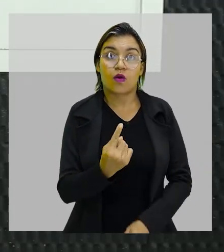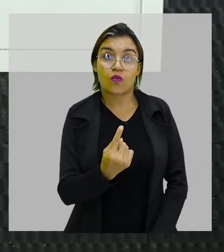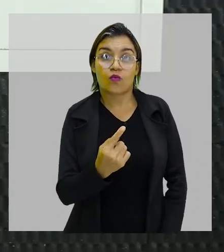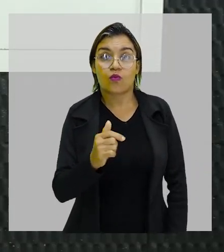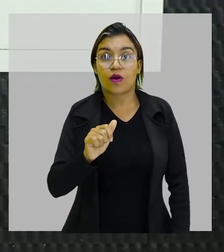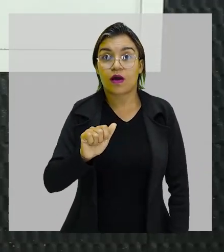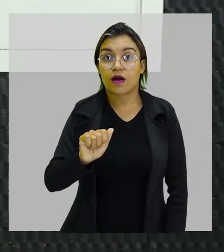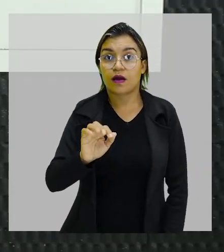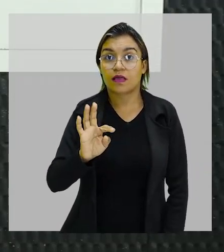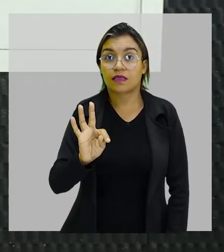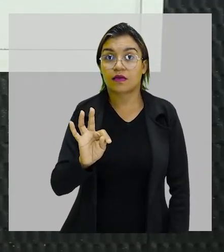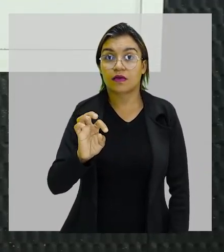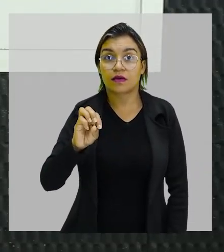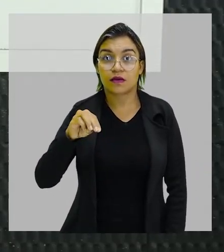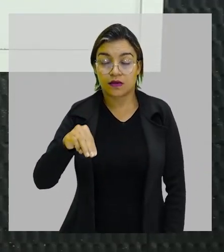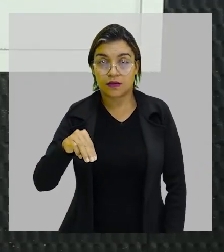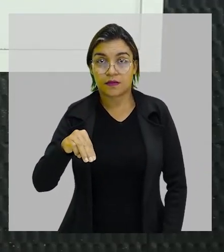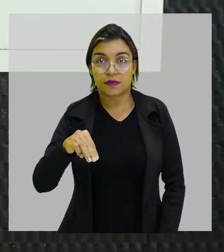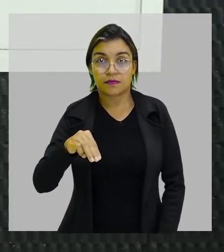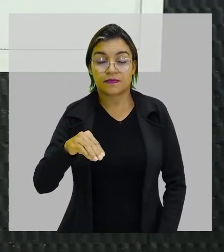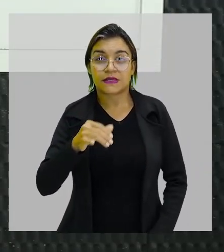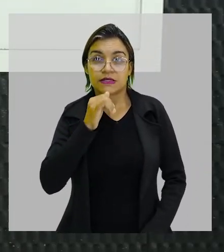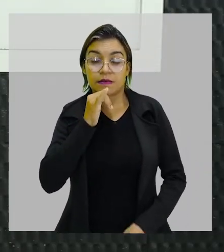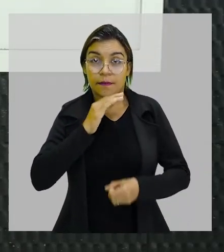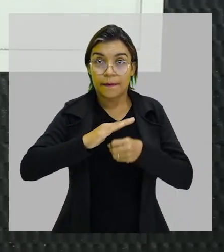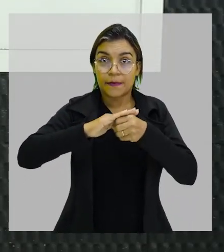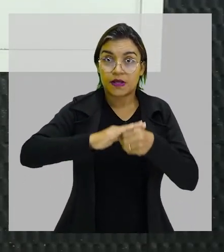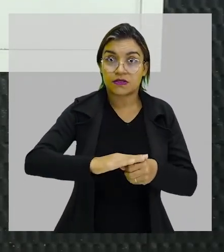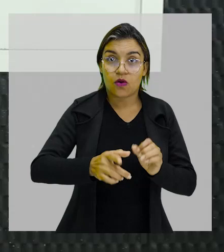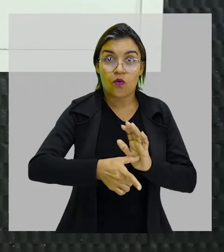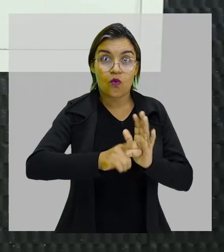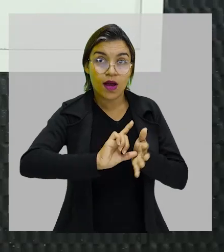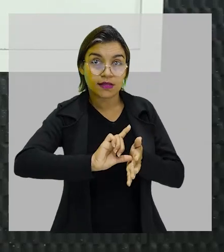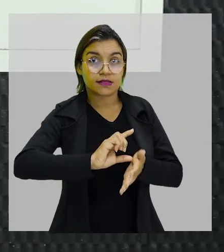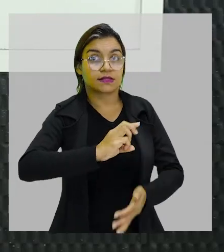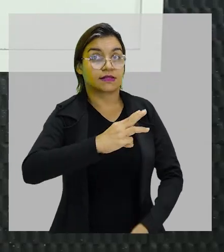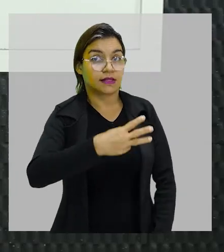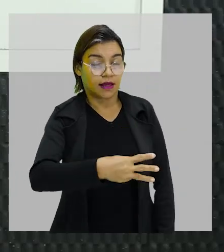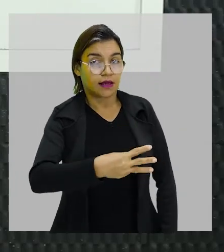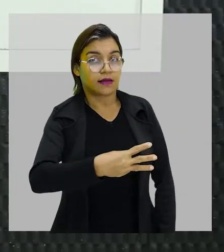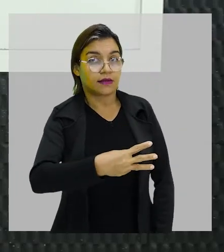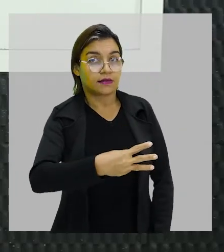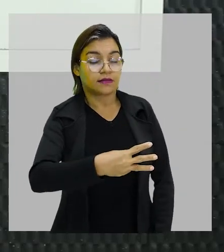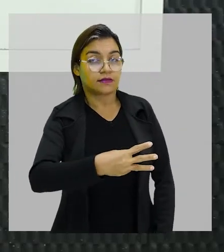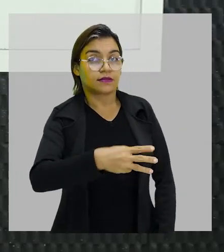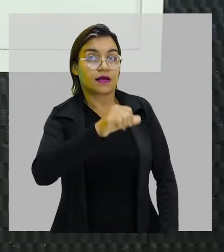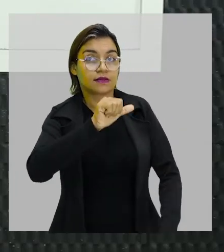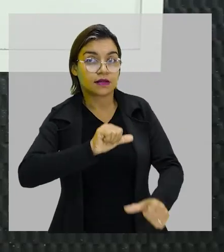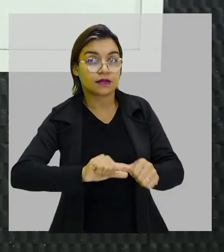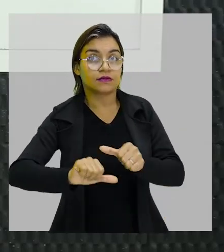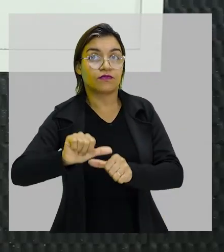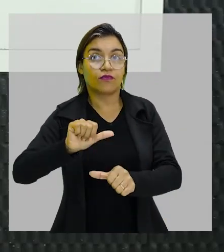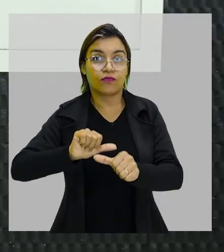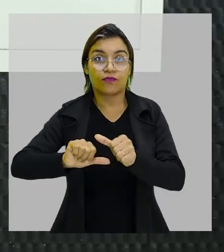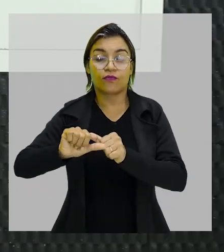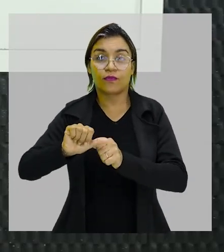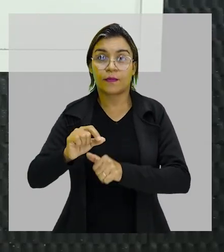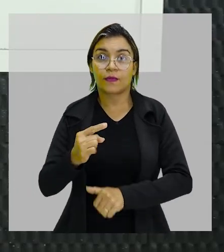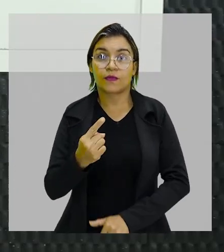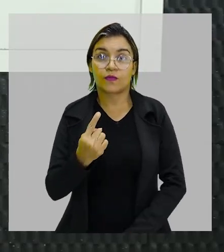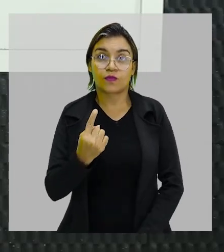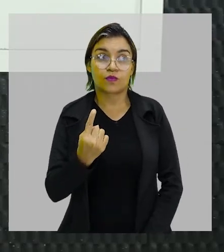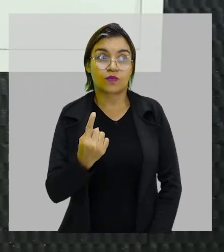atm. Então a pressão que era de 3 passa a ser 1